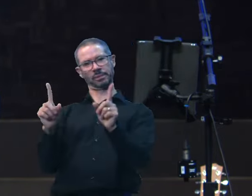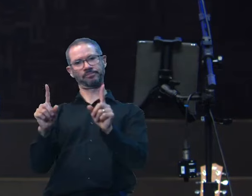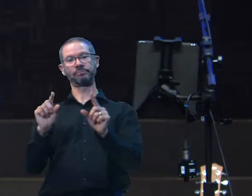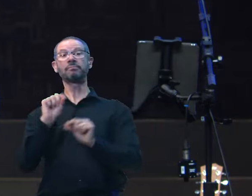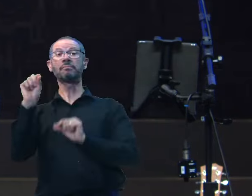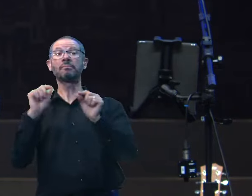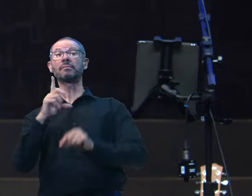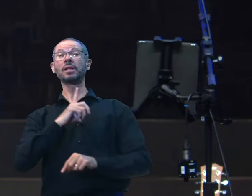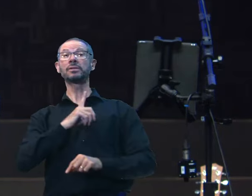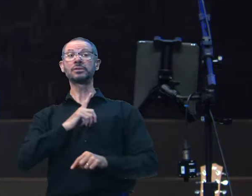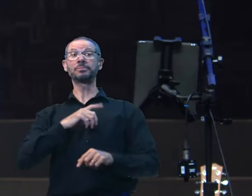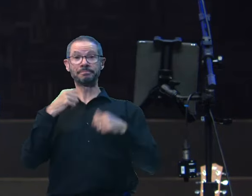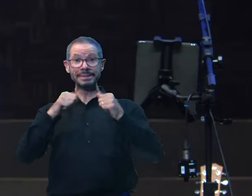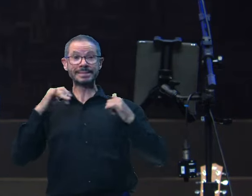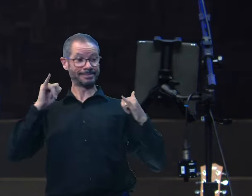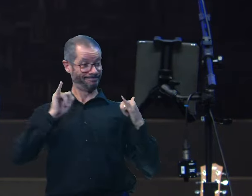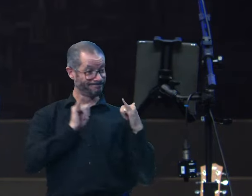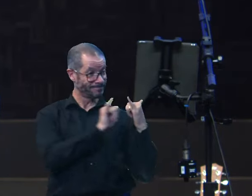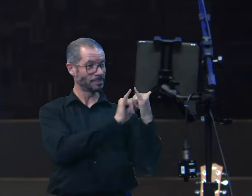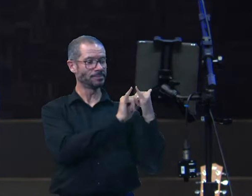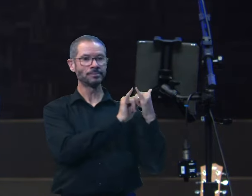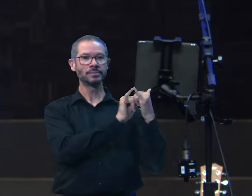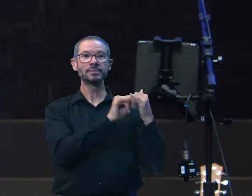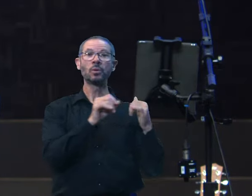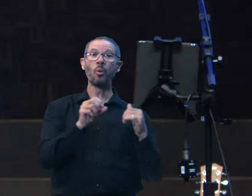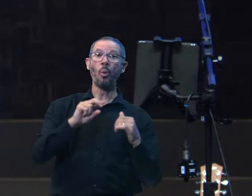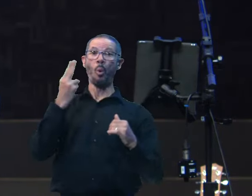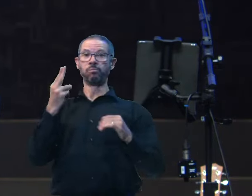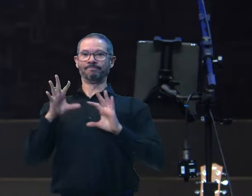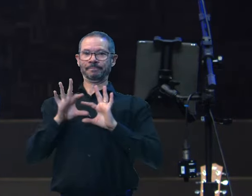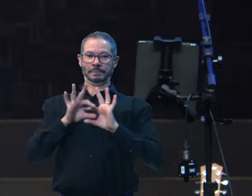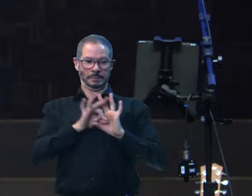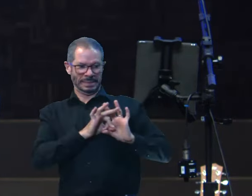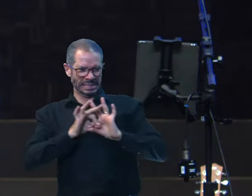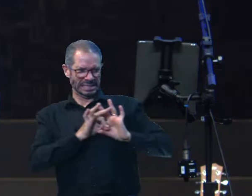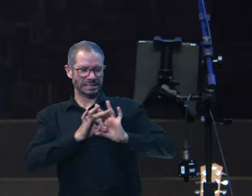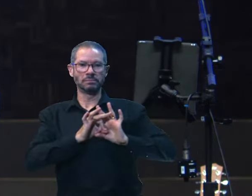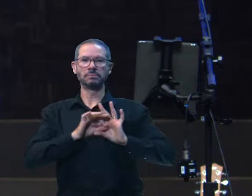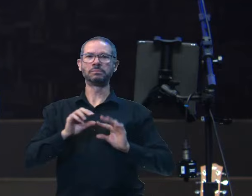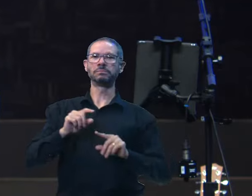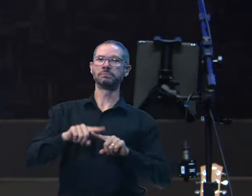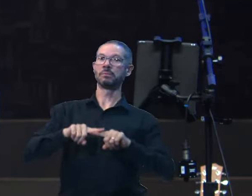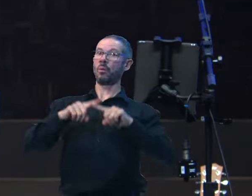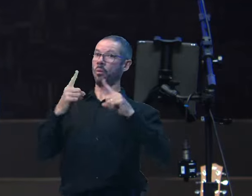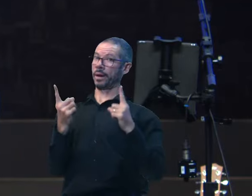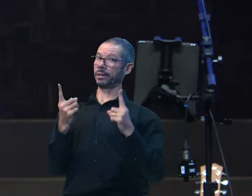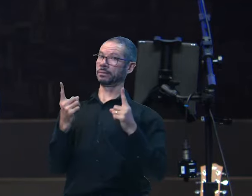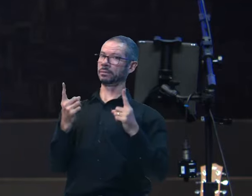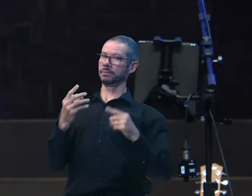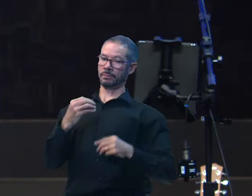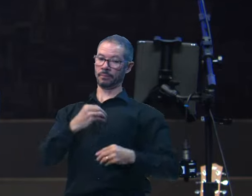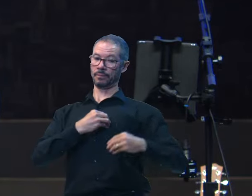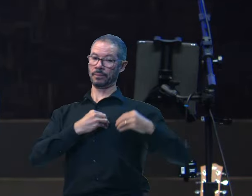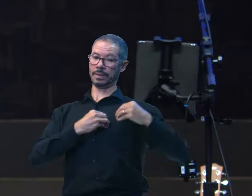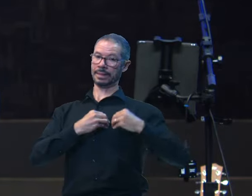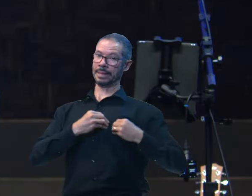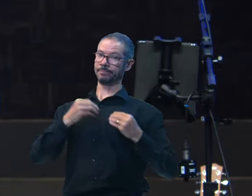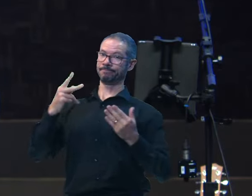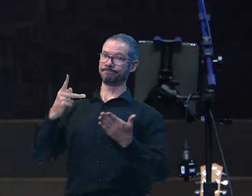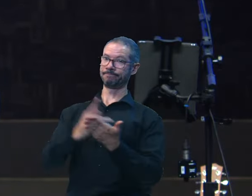Tem que existir o perdão no seu coração, senão você vai ficar preso sobre isso. Porém, quando eu falo aqui sobre pecados e